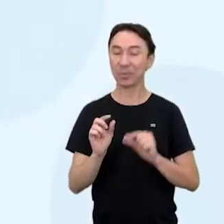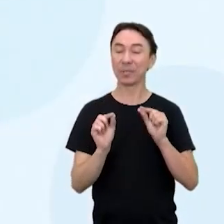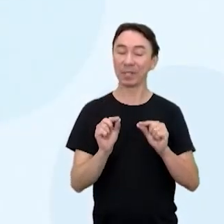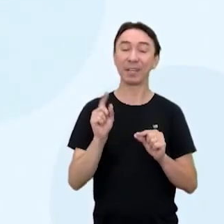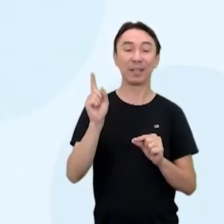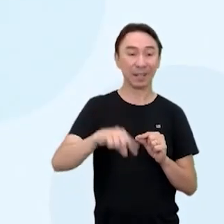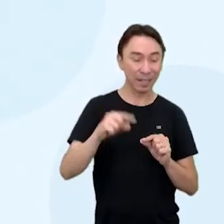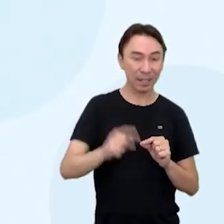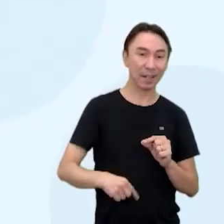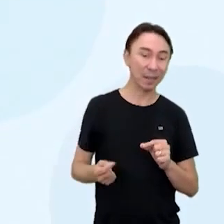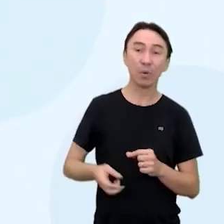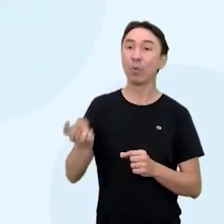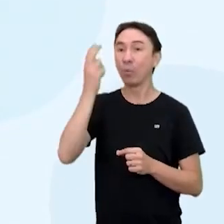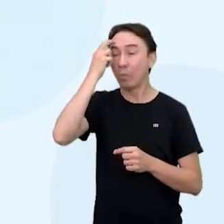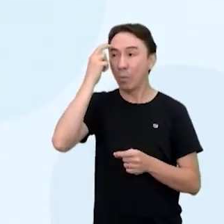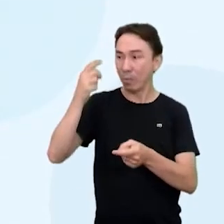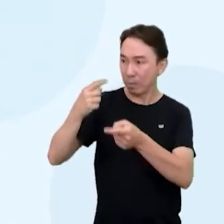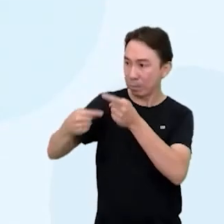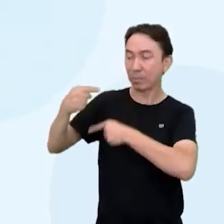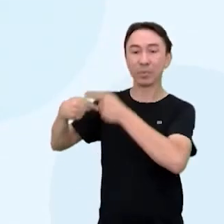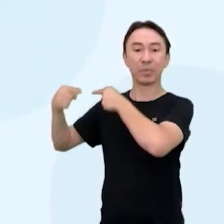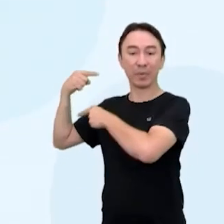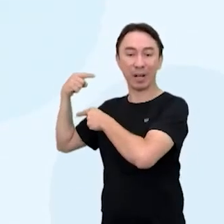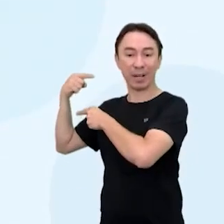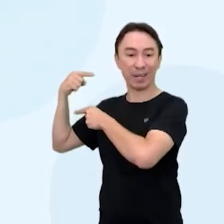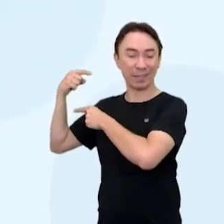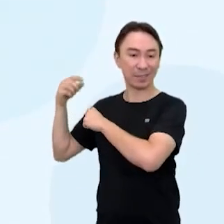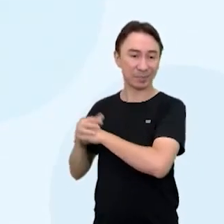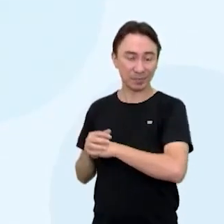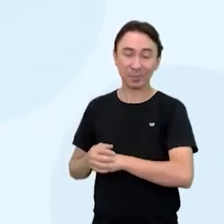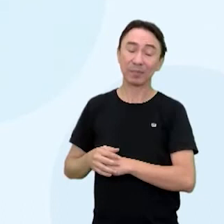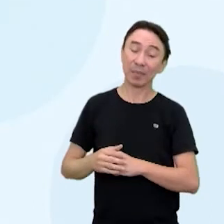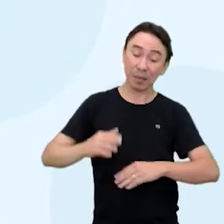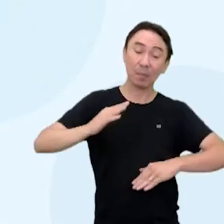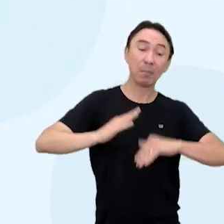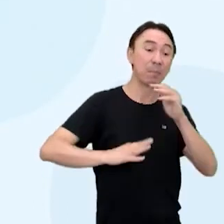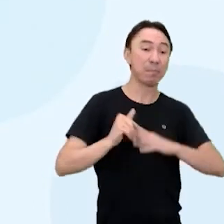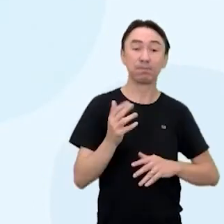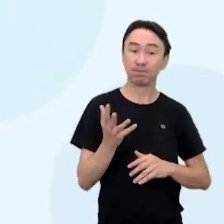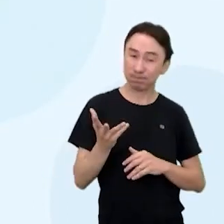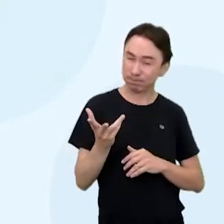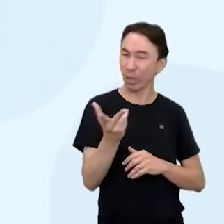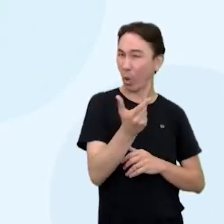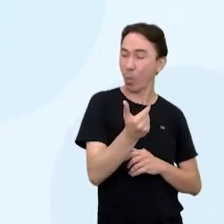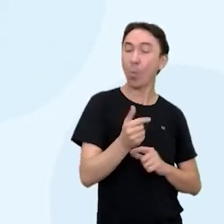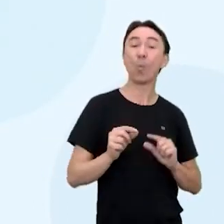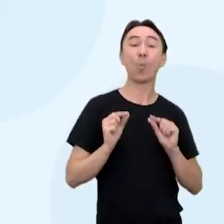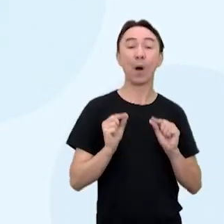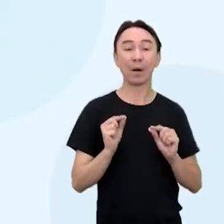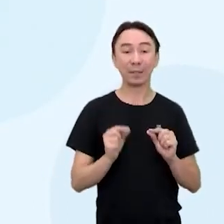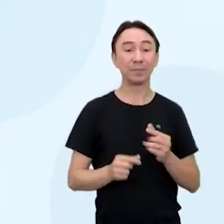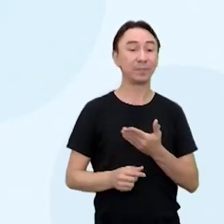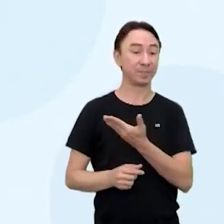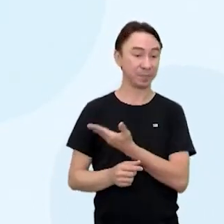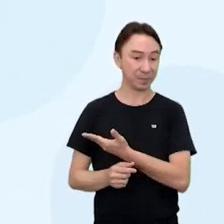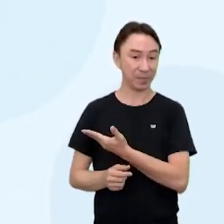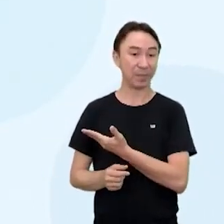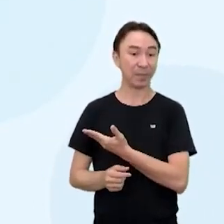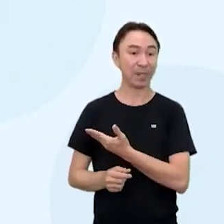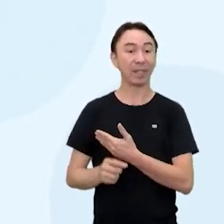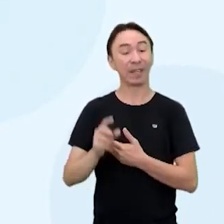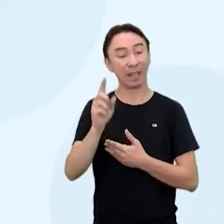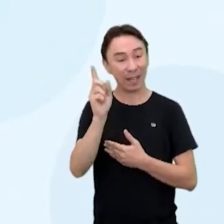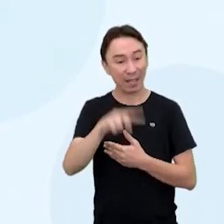culturais. Olha lá, o que nos interessa bastante é a habilidade geral básica, que tem como objetivo introduzir